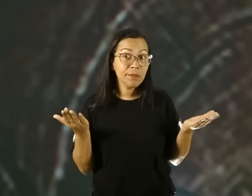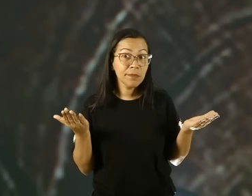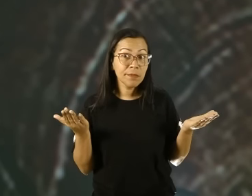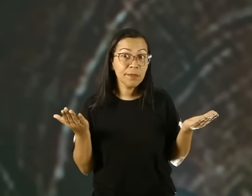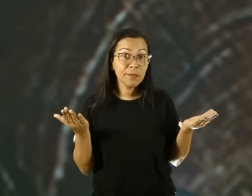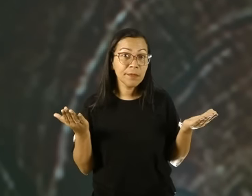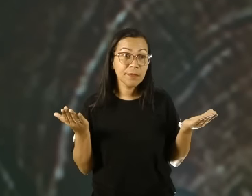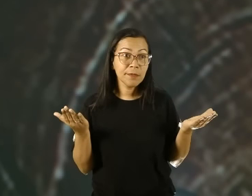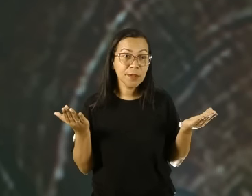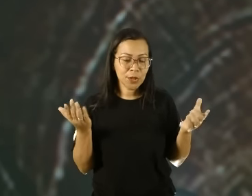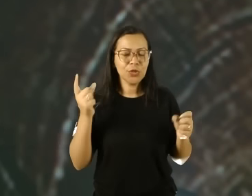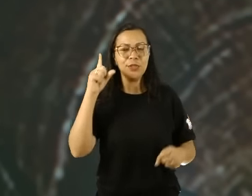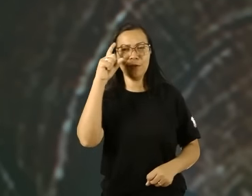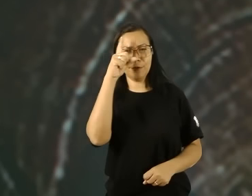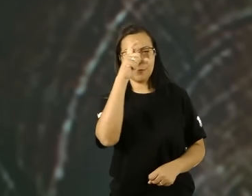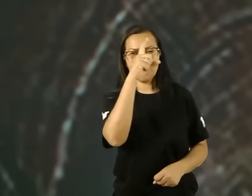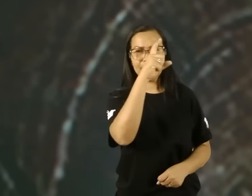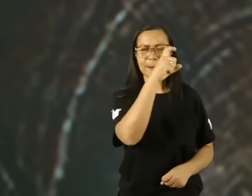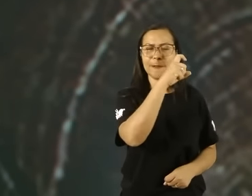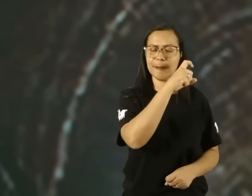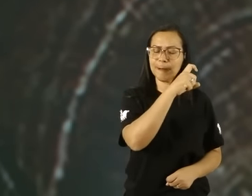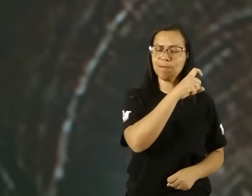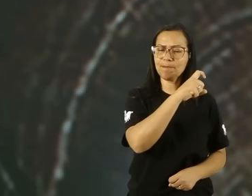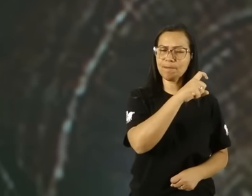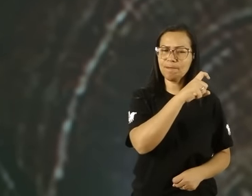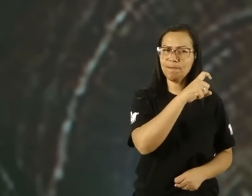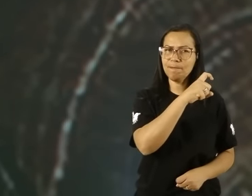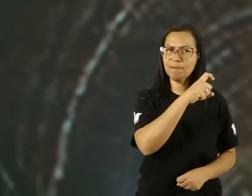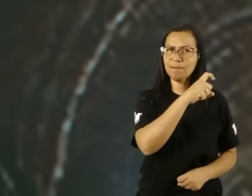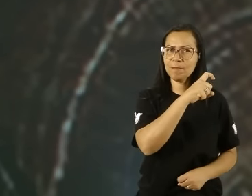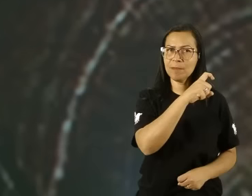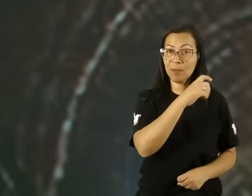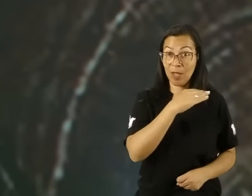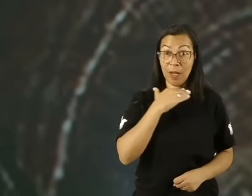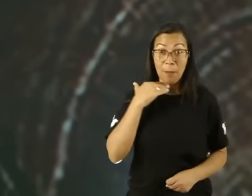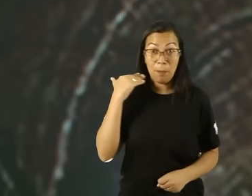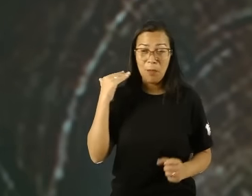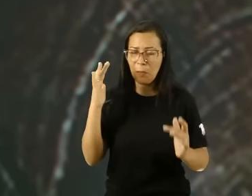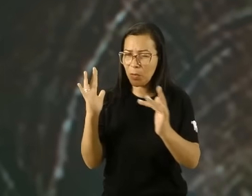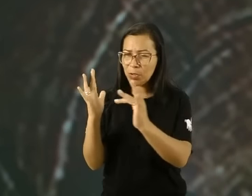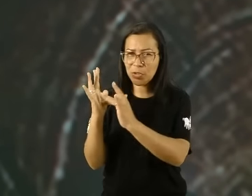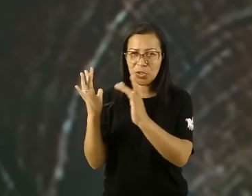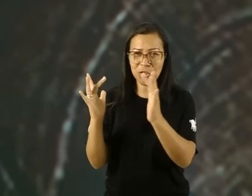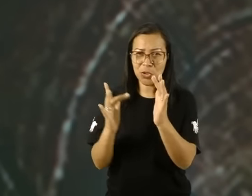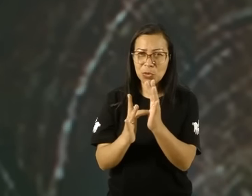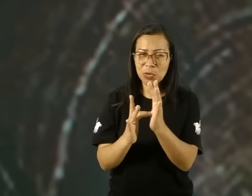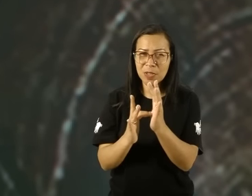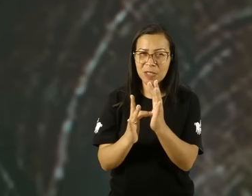A cruz transformou os dias gloriosos numa tristeza.